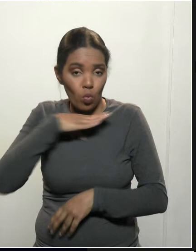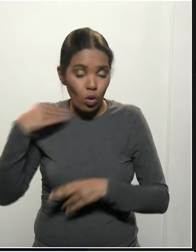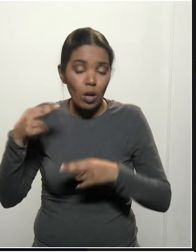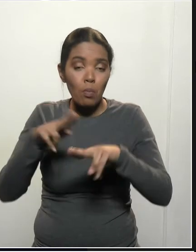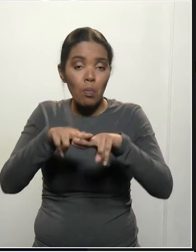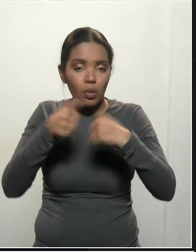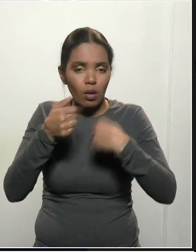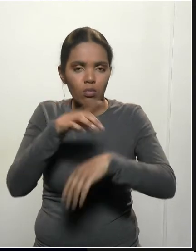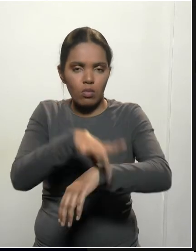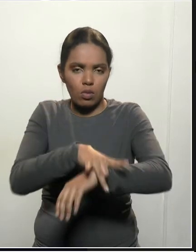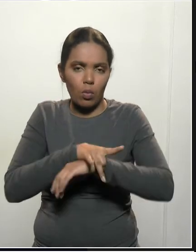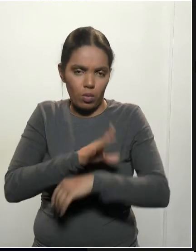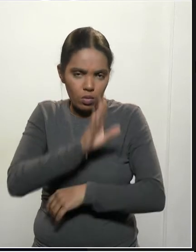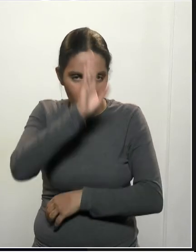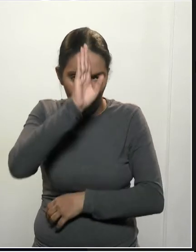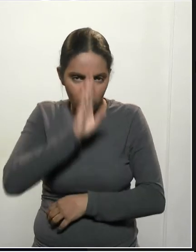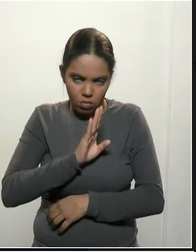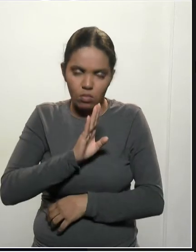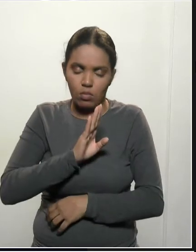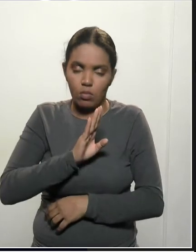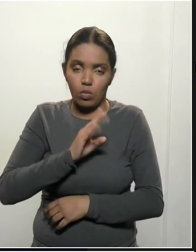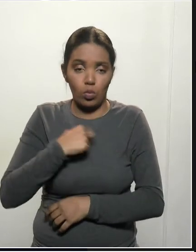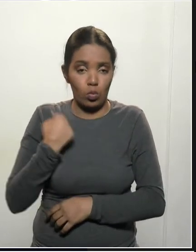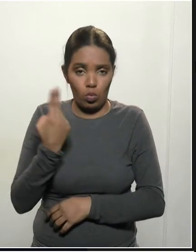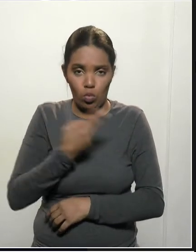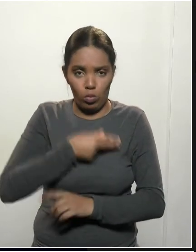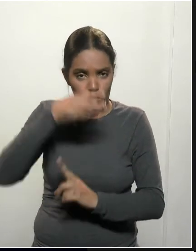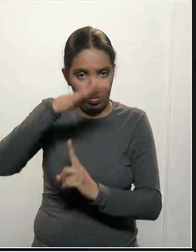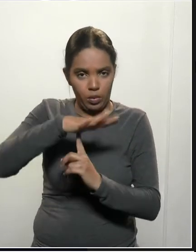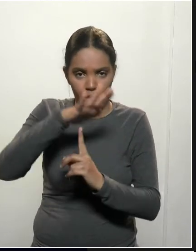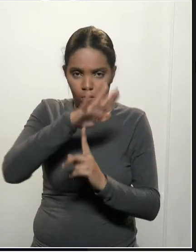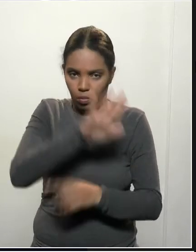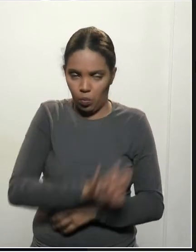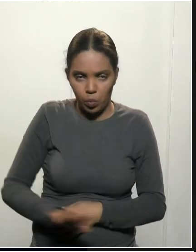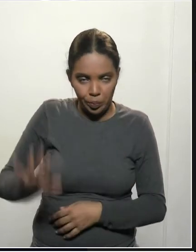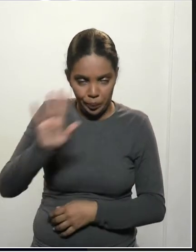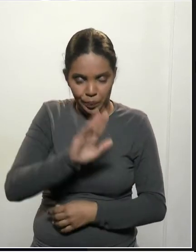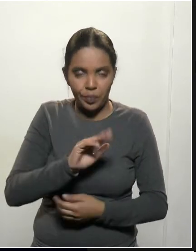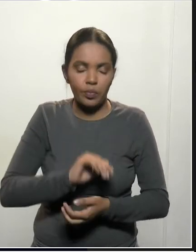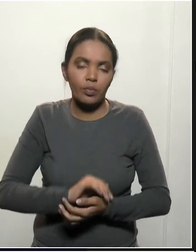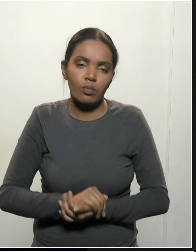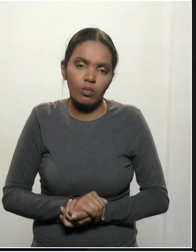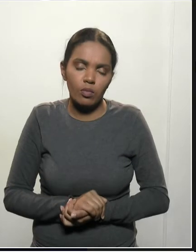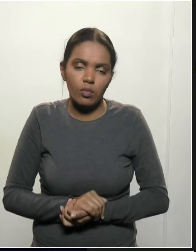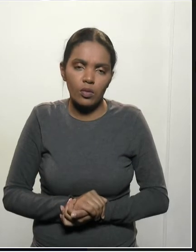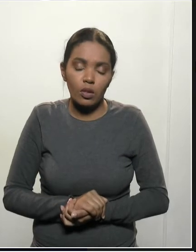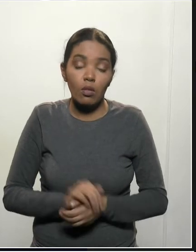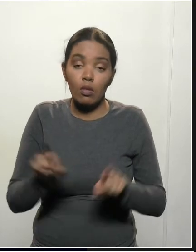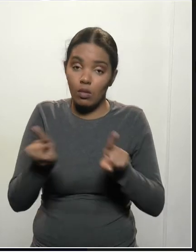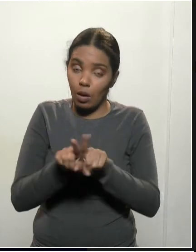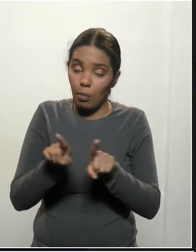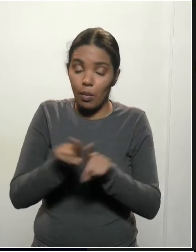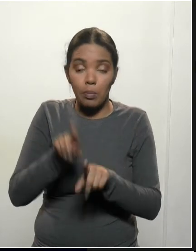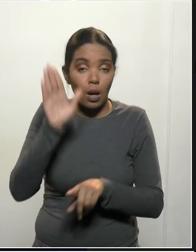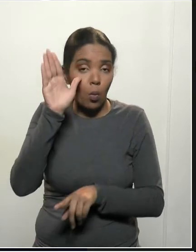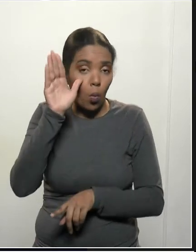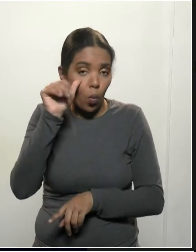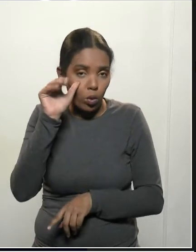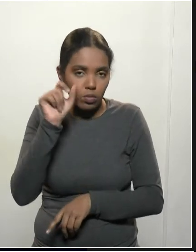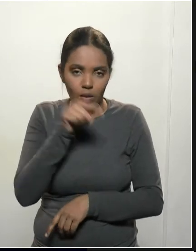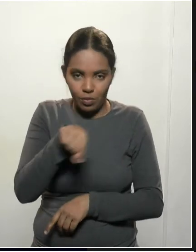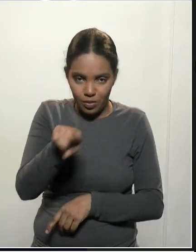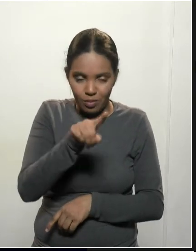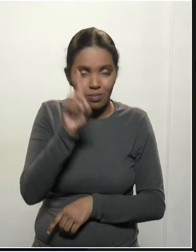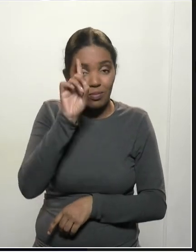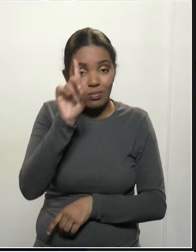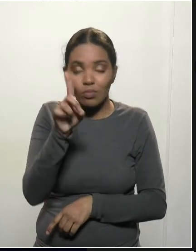segurança, segurança pública de todos nós paranaenses. Outro sim, para a curiosidade de todos, o dia